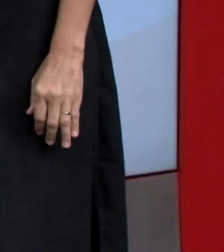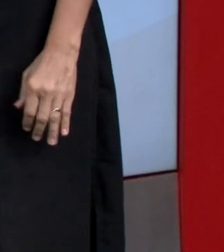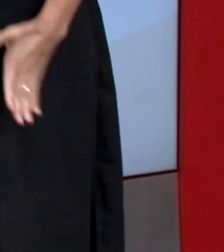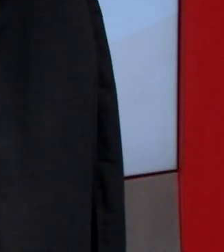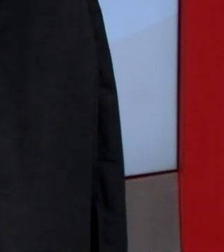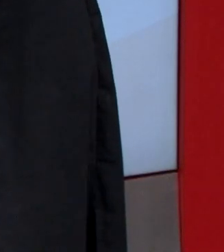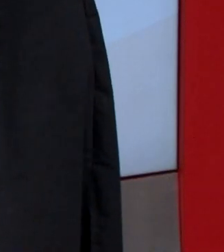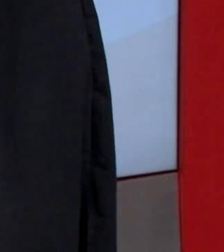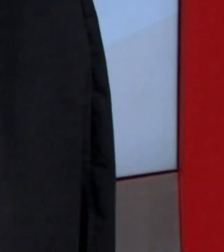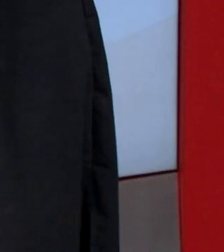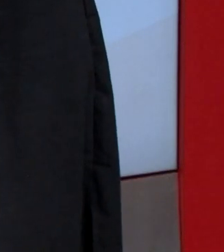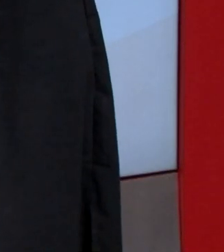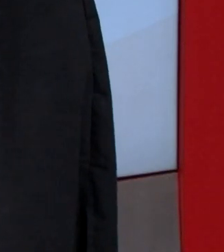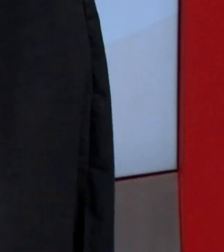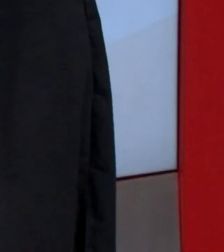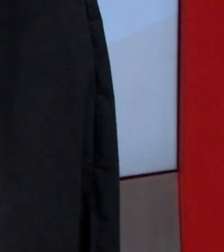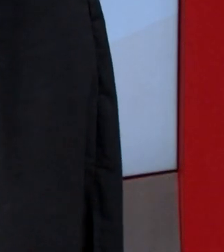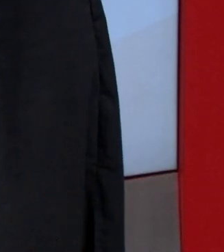vida,